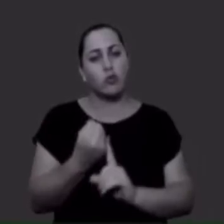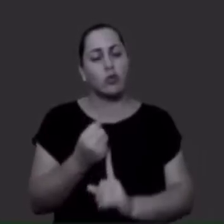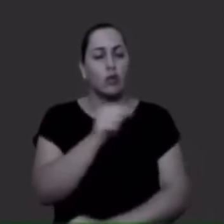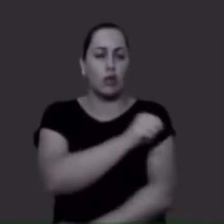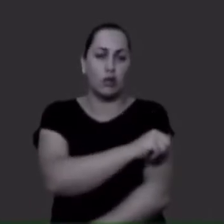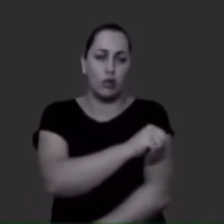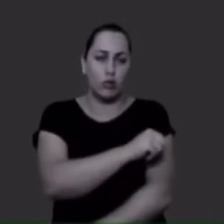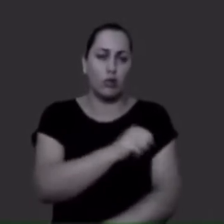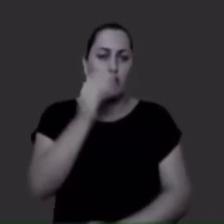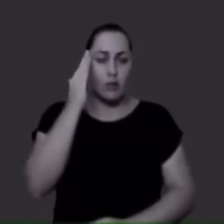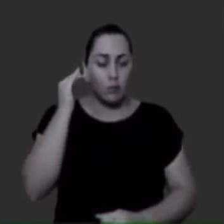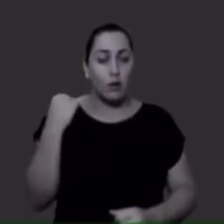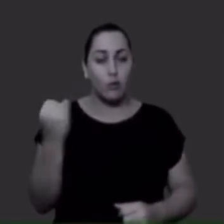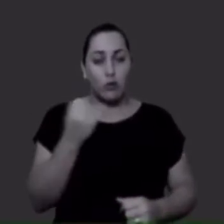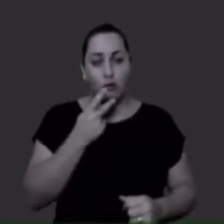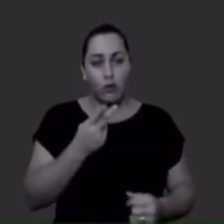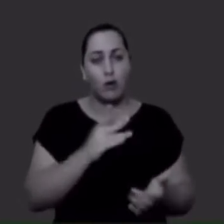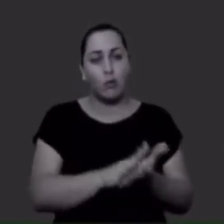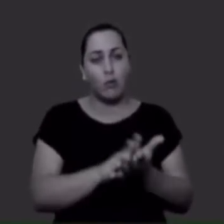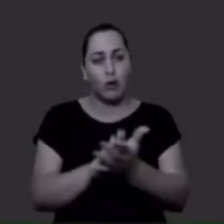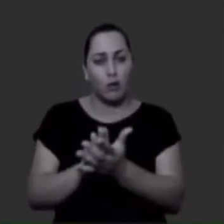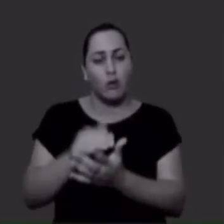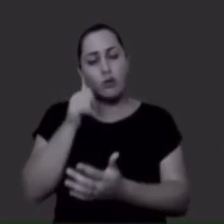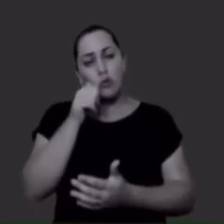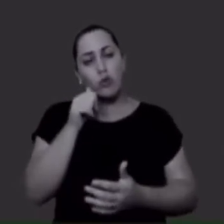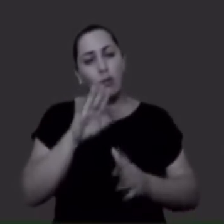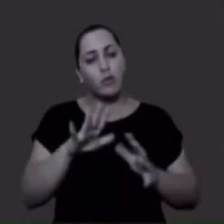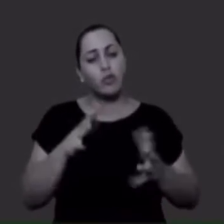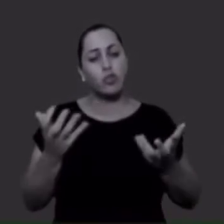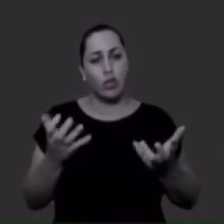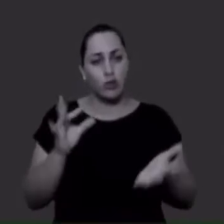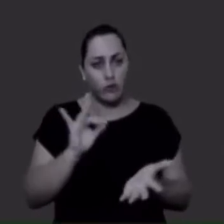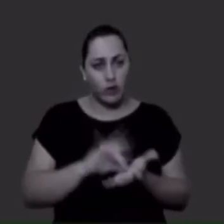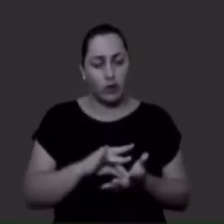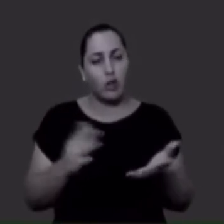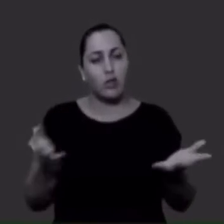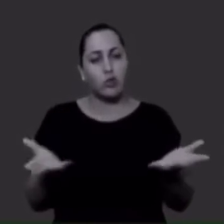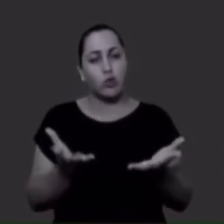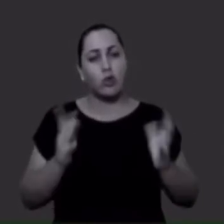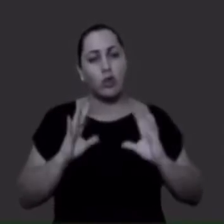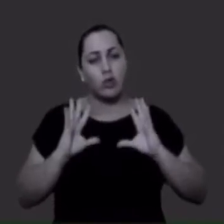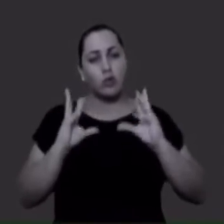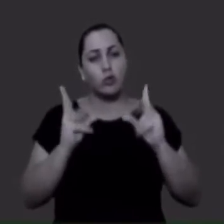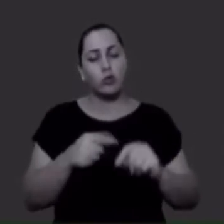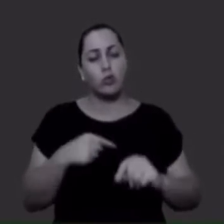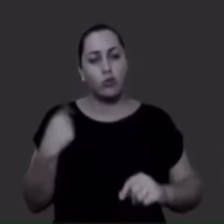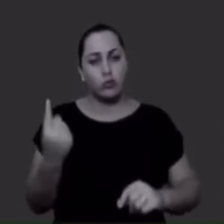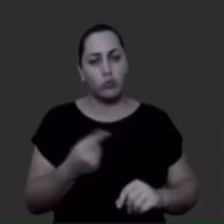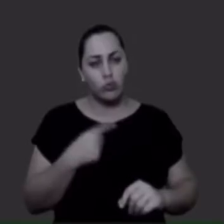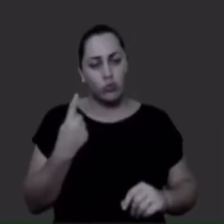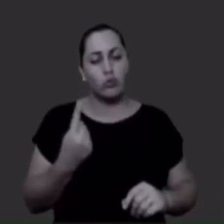gente falar. Parabéns para as mulheres, mas o que nós queremos de verdade é que todos tenhamos condições